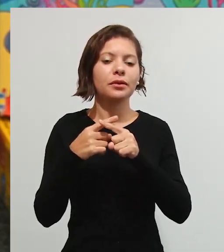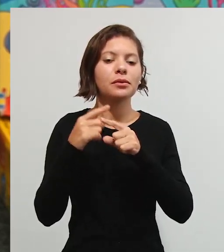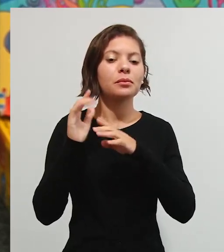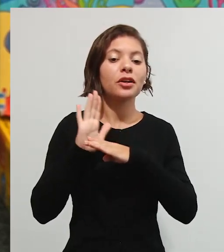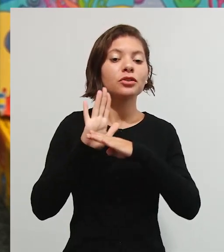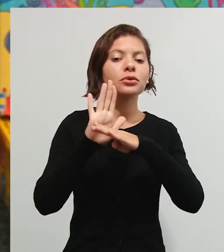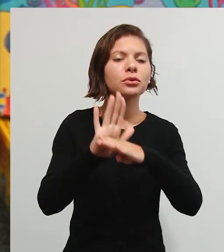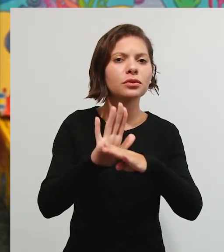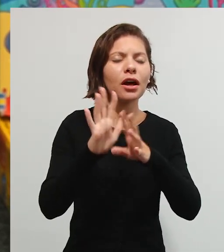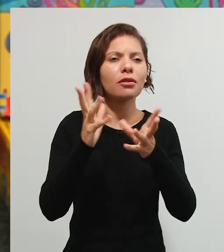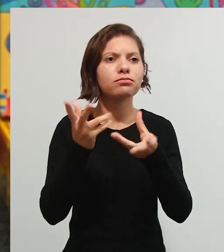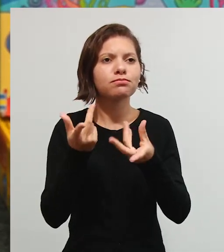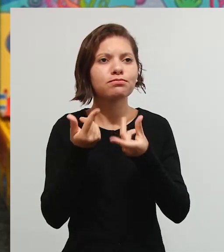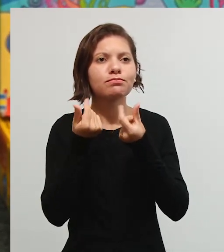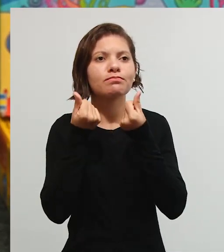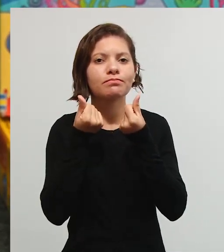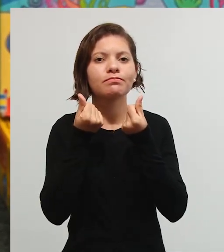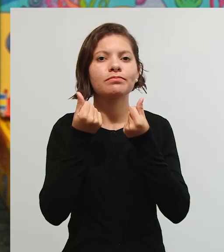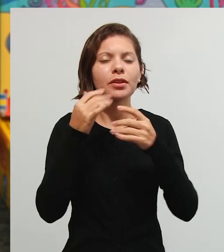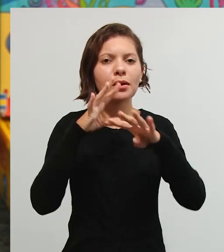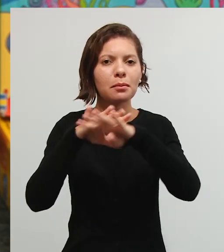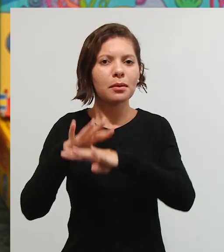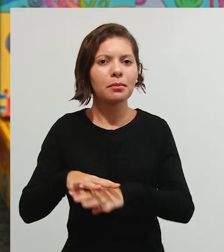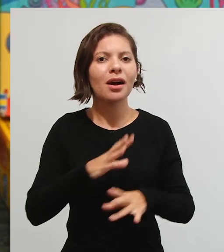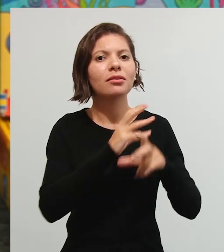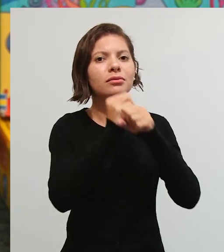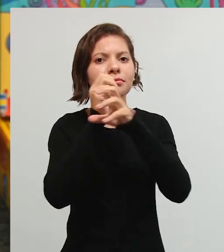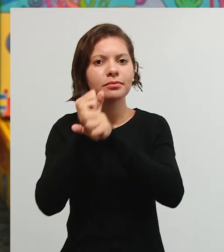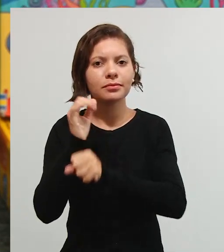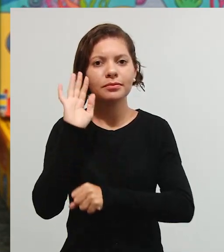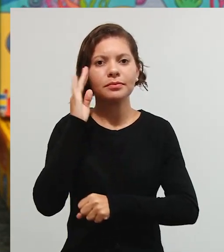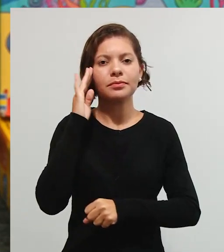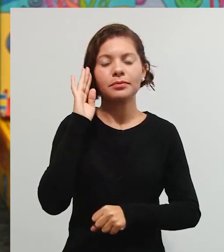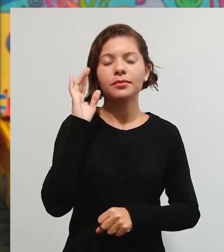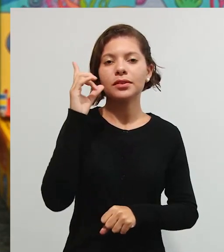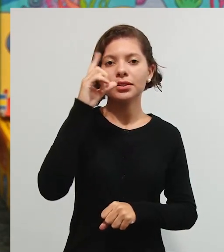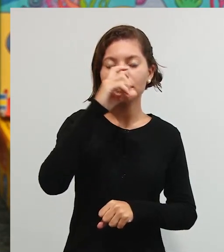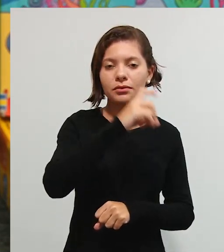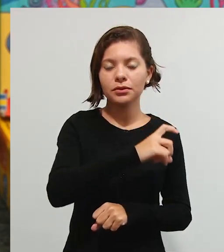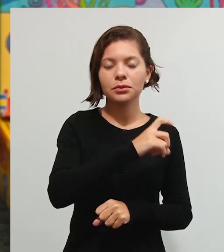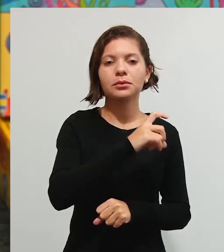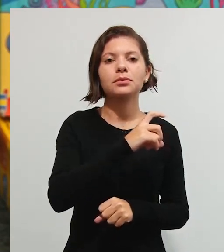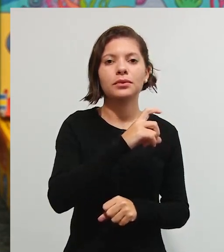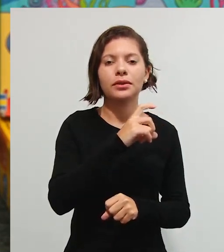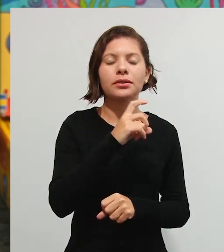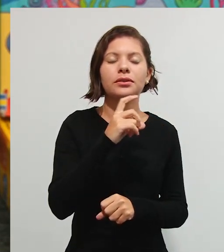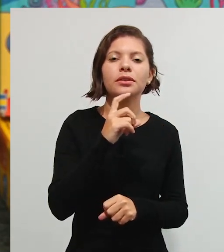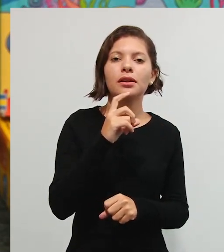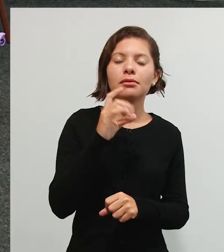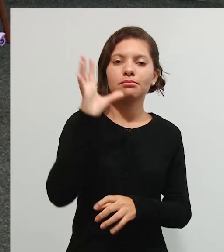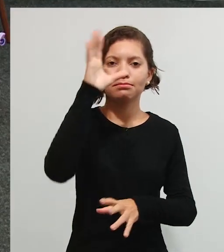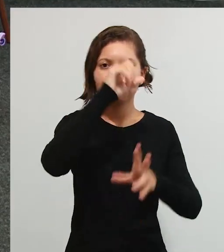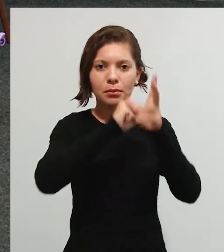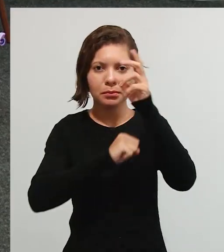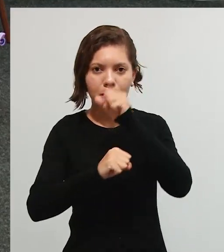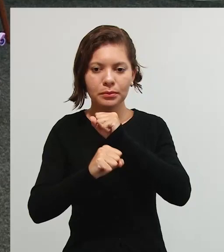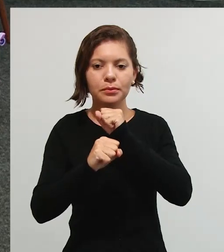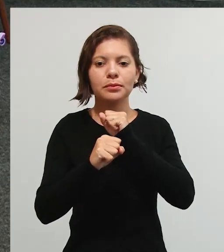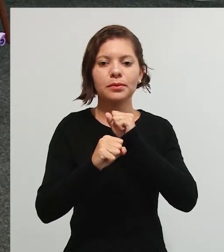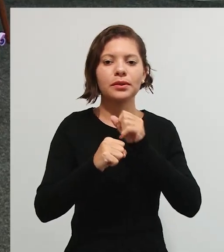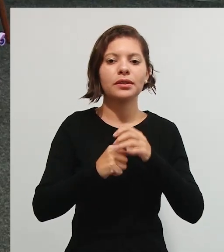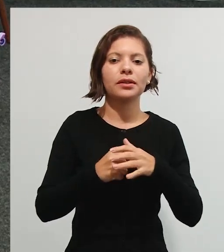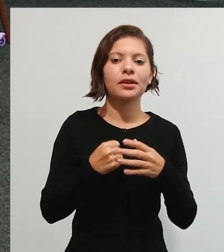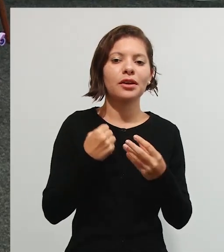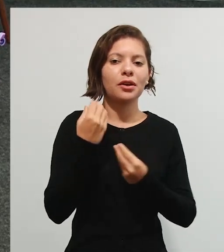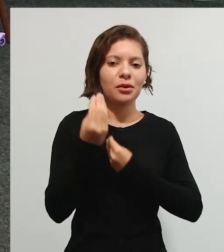das competências e habilidades de raciocínio lógico e matemático, as dificuldades de aprendizagem relacionadas a essa